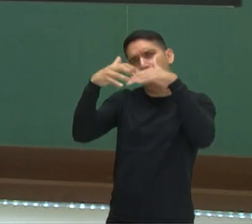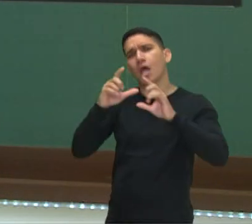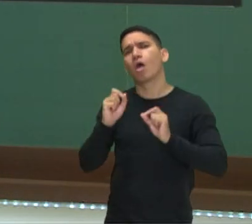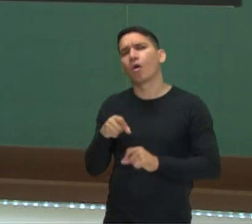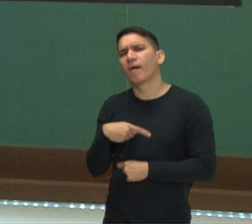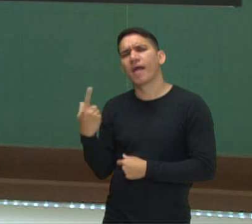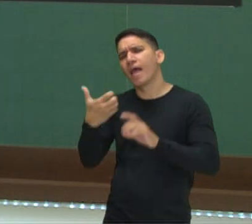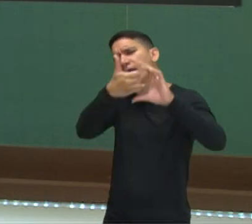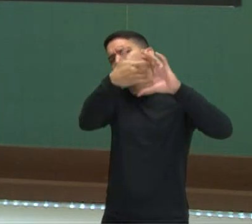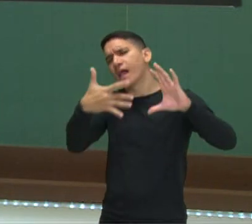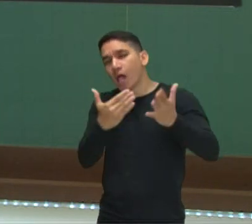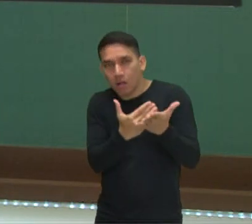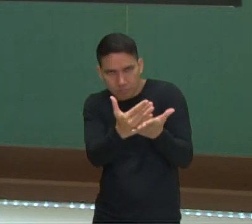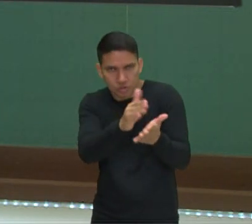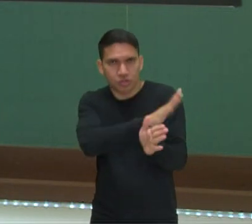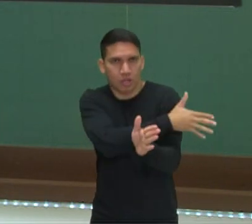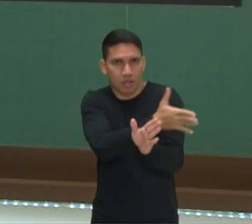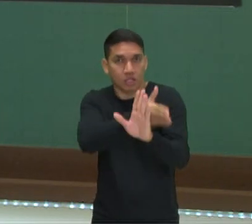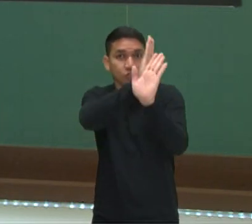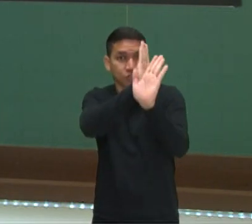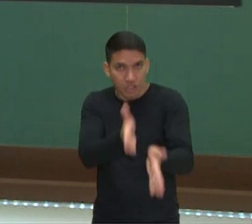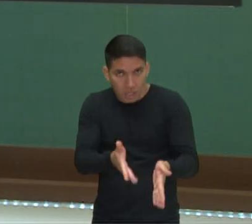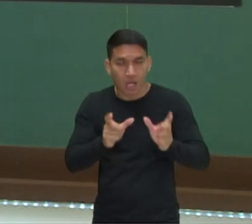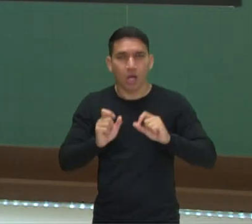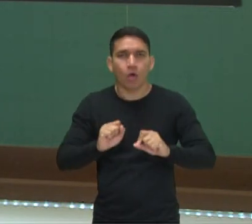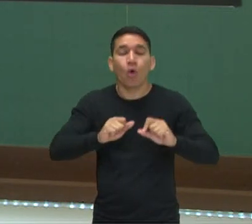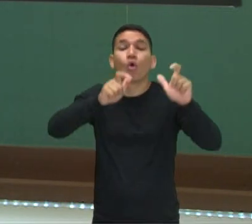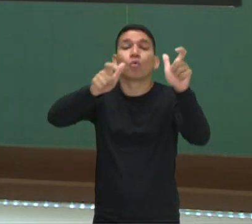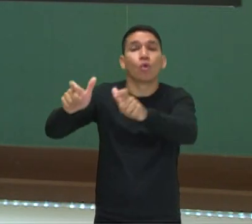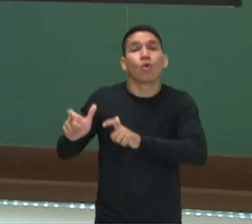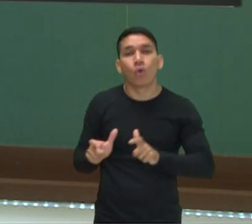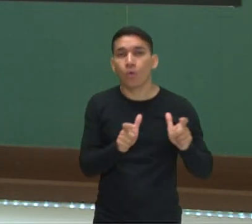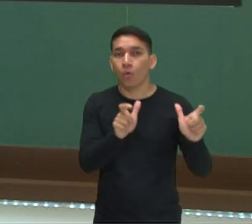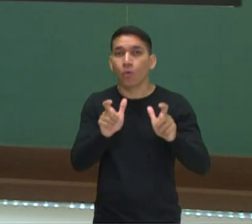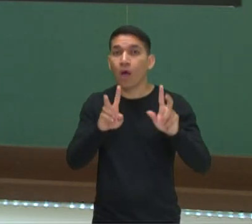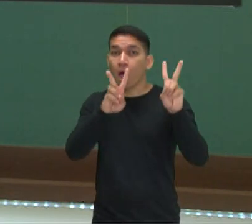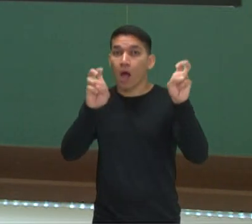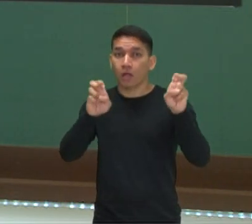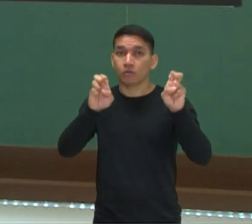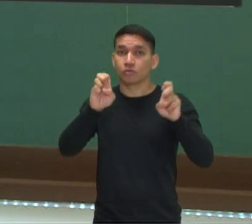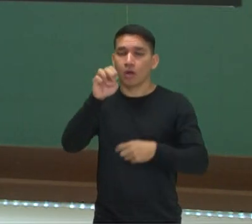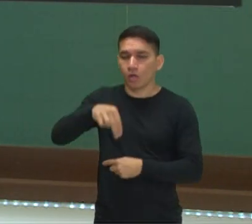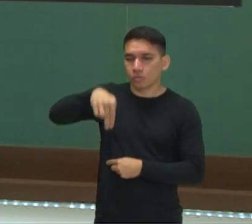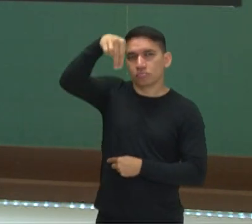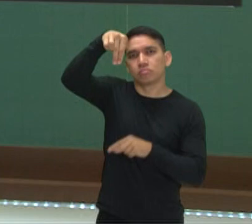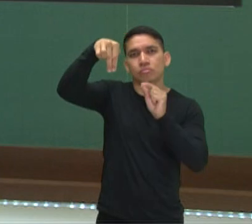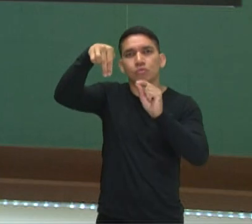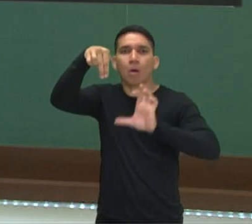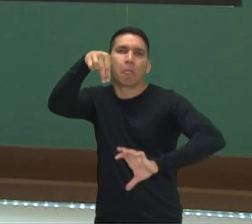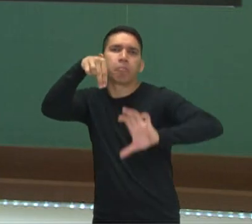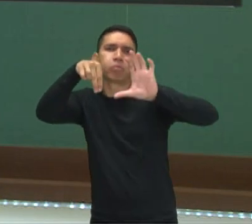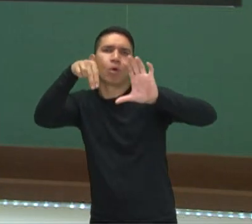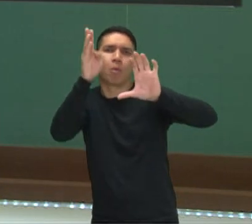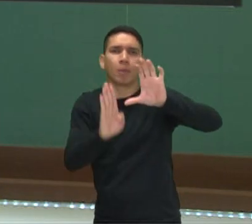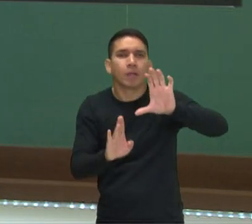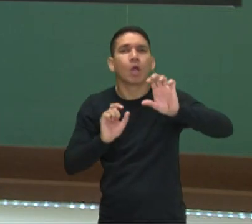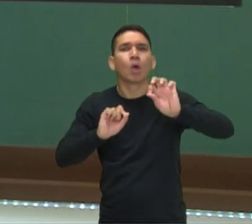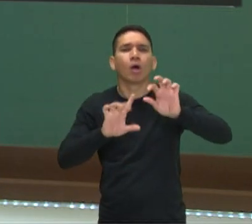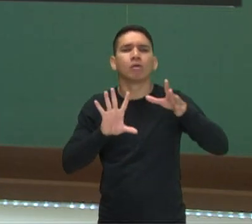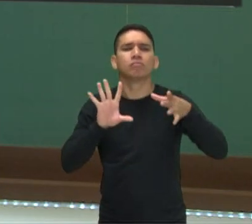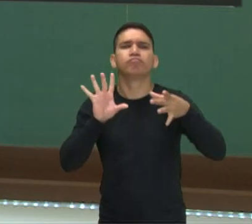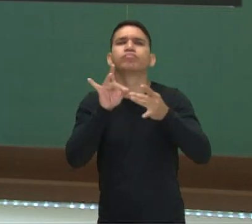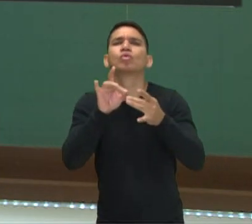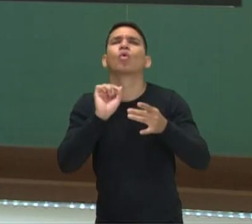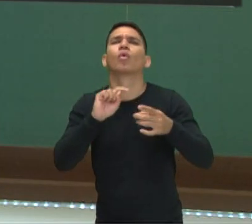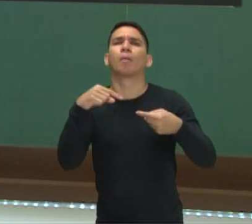nessas características iniciais que nós falamos de localização da região norte e o que tem presente nessa região.